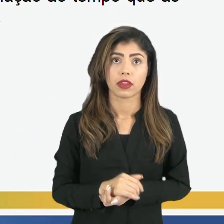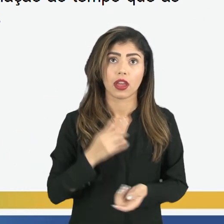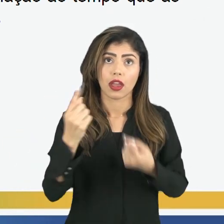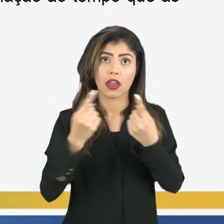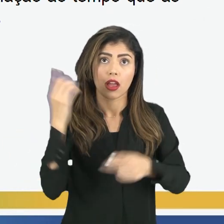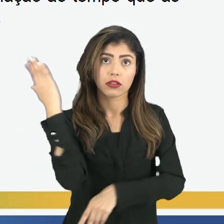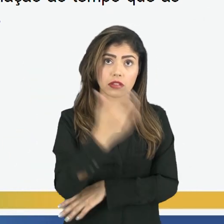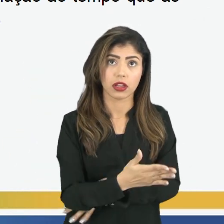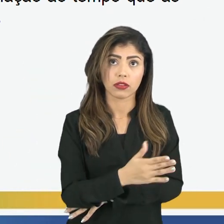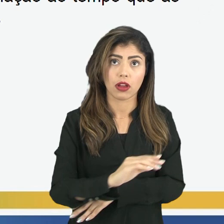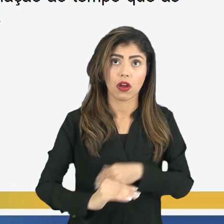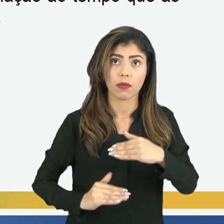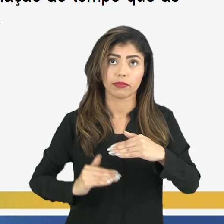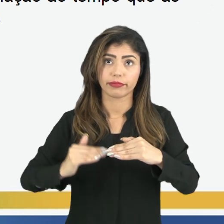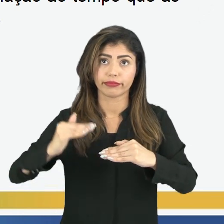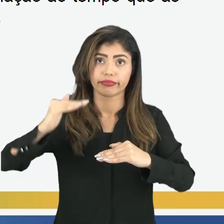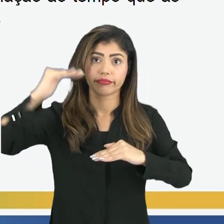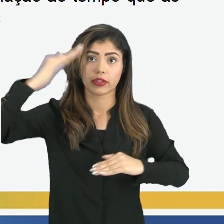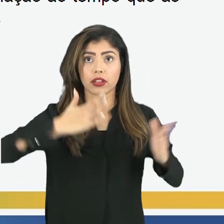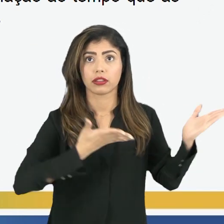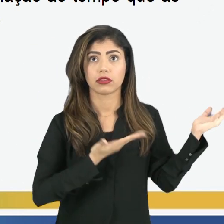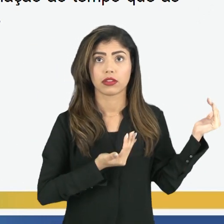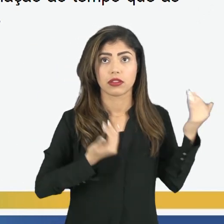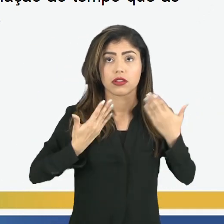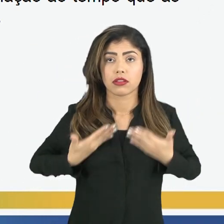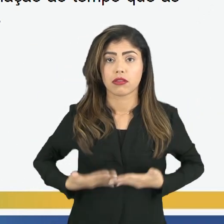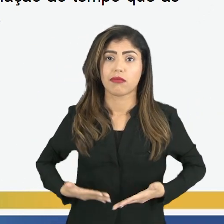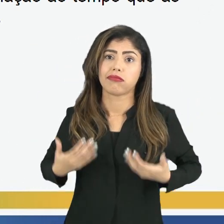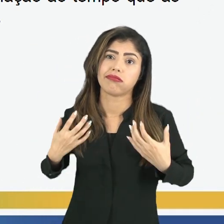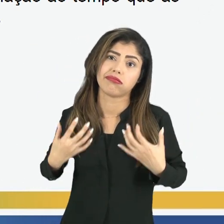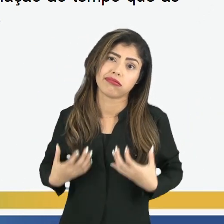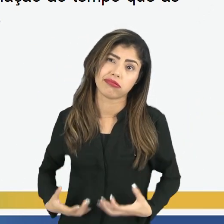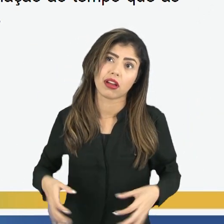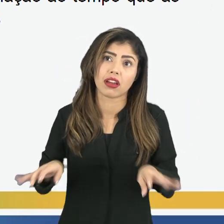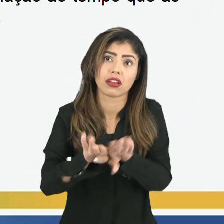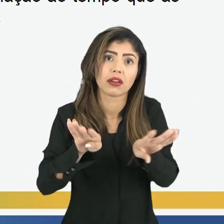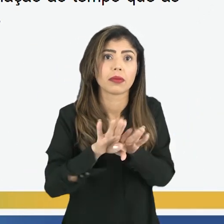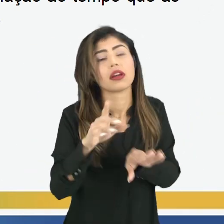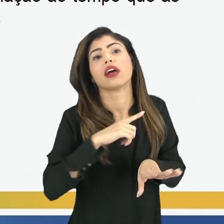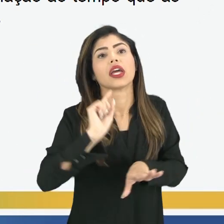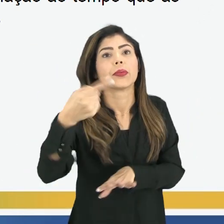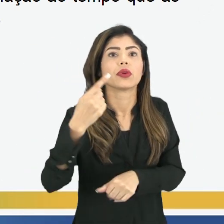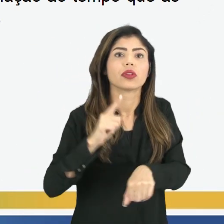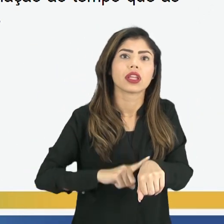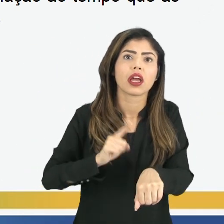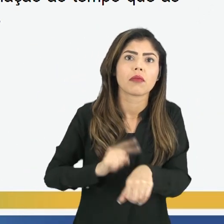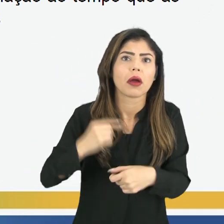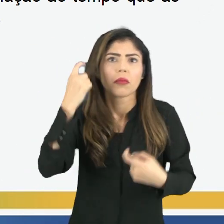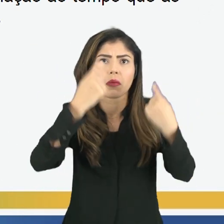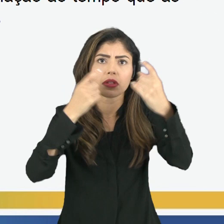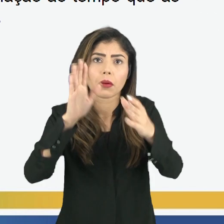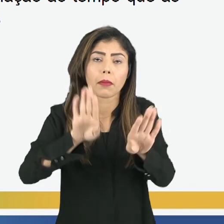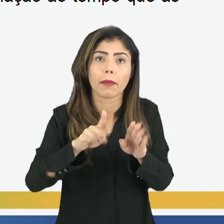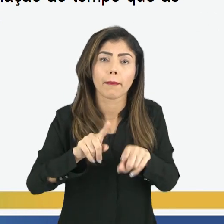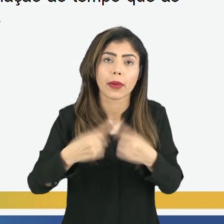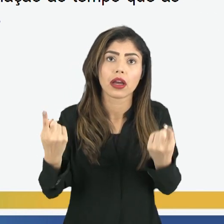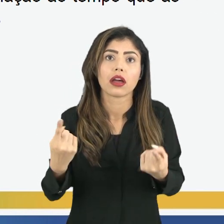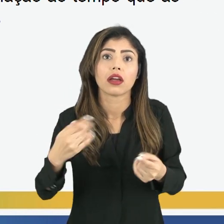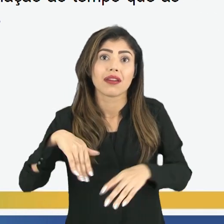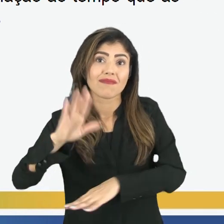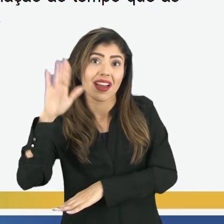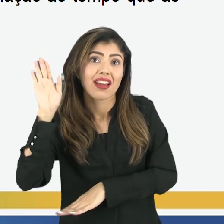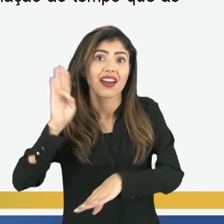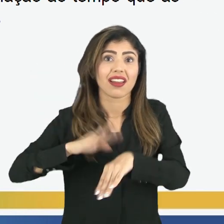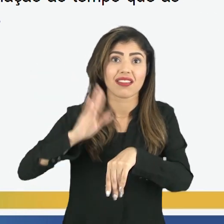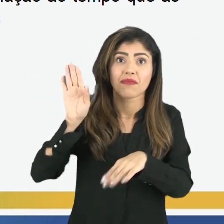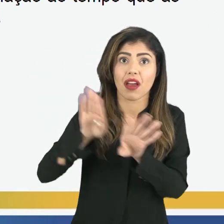está diretamente relacionado ao aumento no nível de cansaço desses jovens. Após algum tempo, a preocupação maior dos pais no que